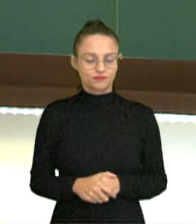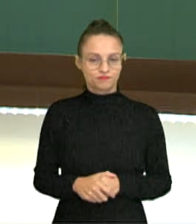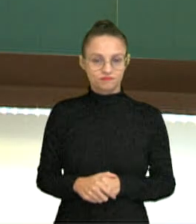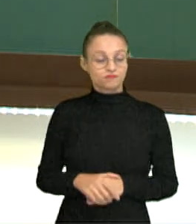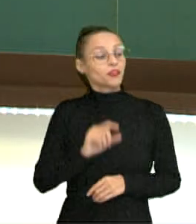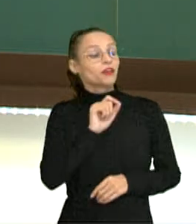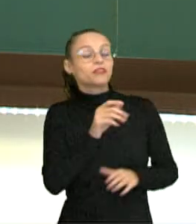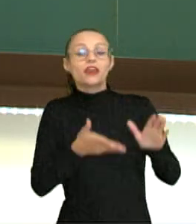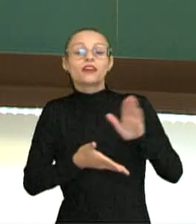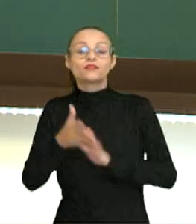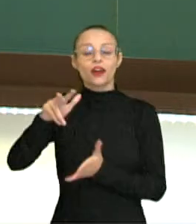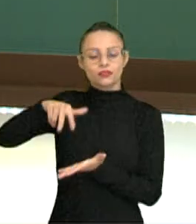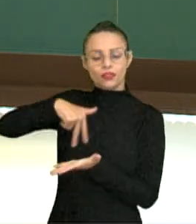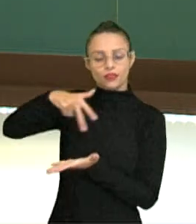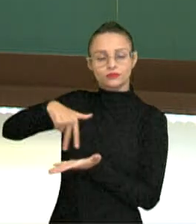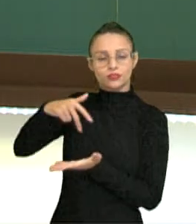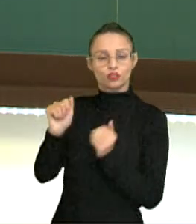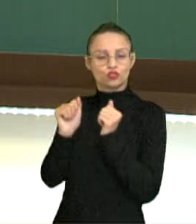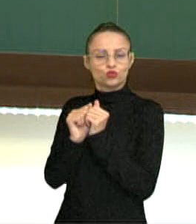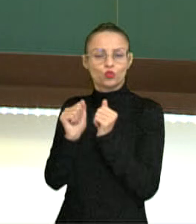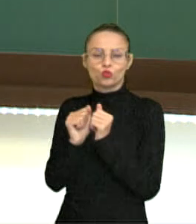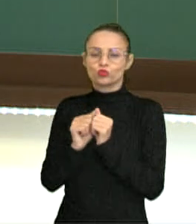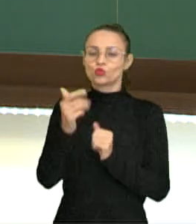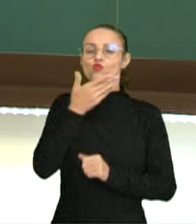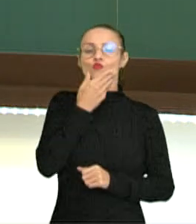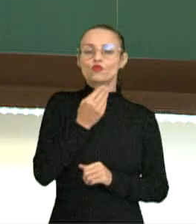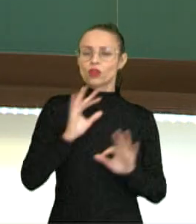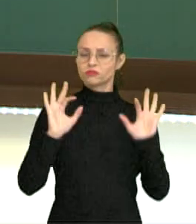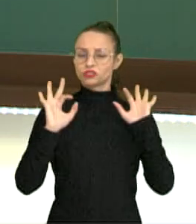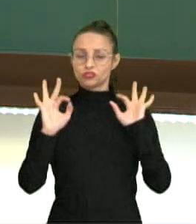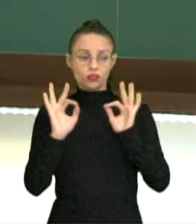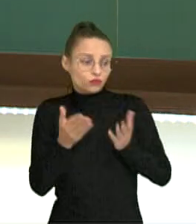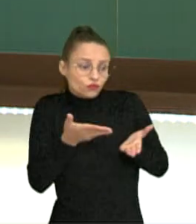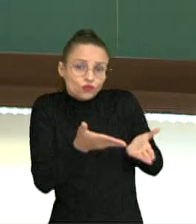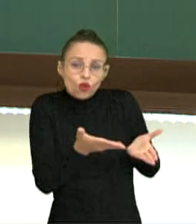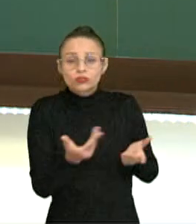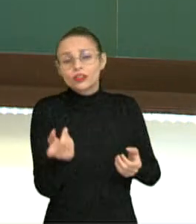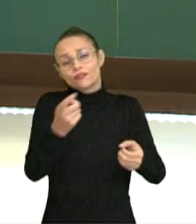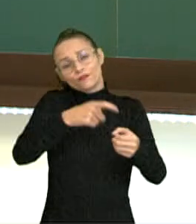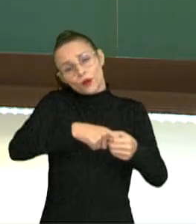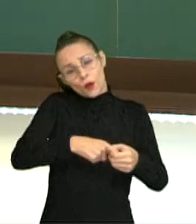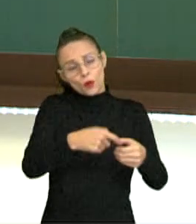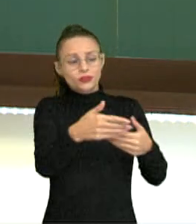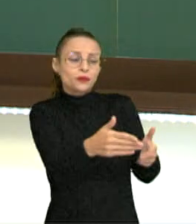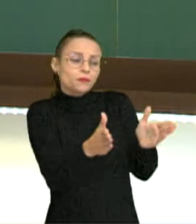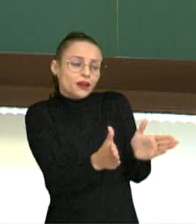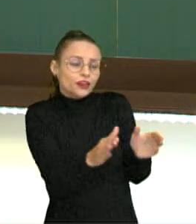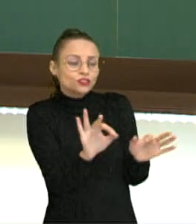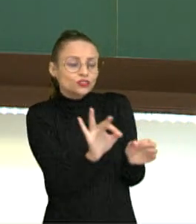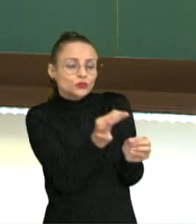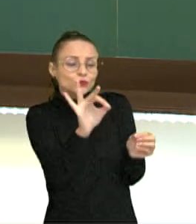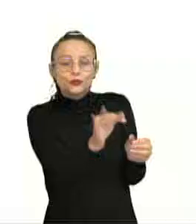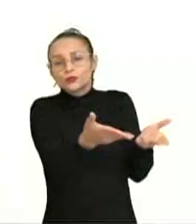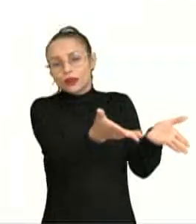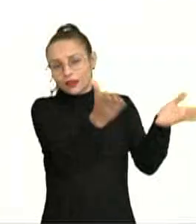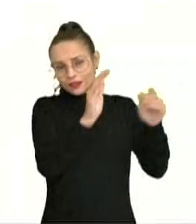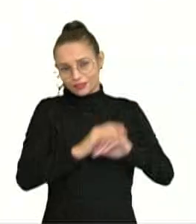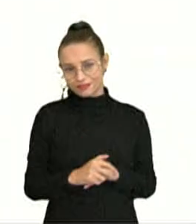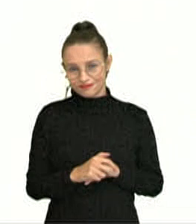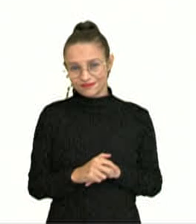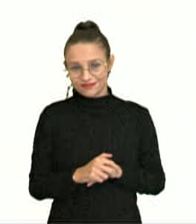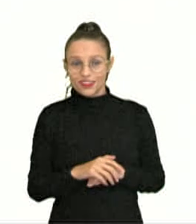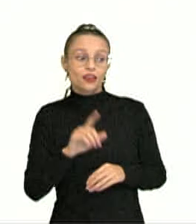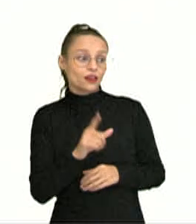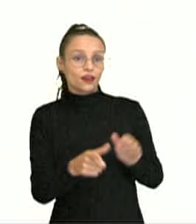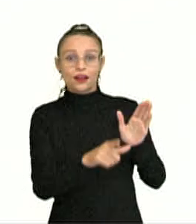Quem é que vai dançar com ministros e diplomatas enquanto você volta para a caixinha da costureira, antes de ir